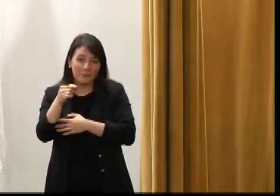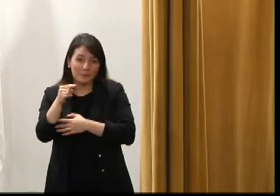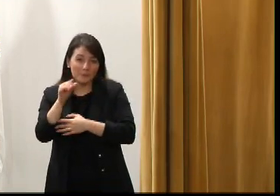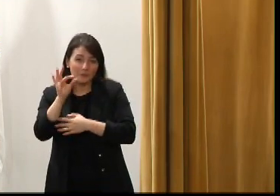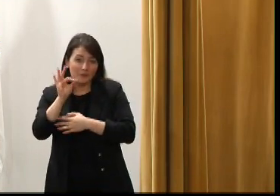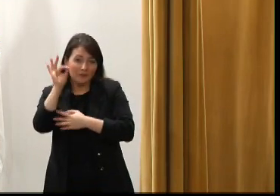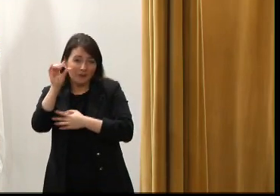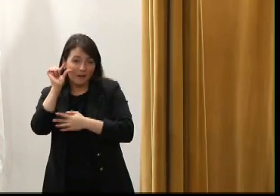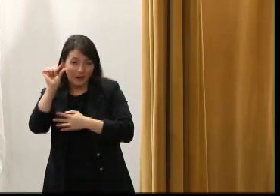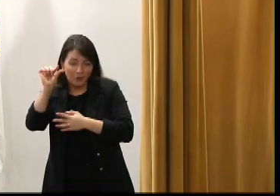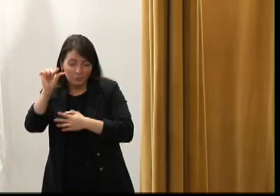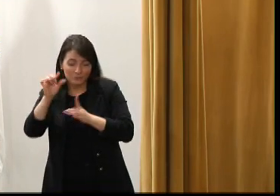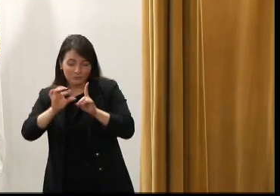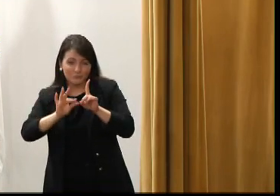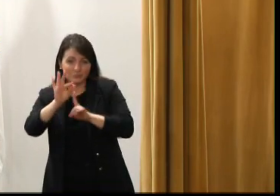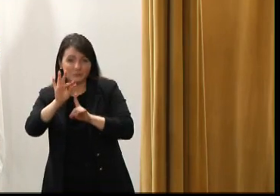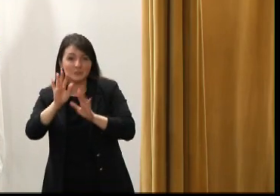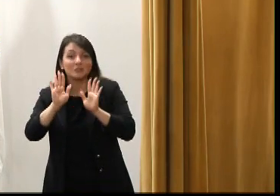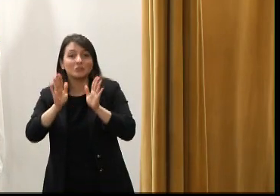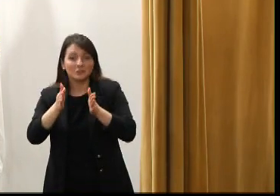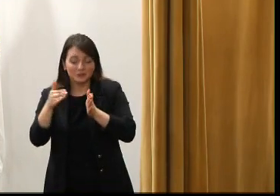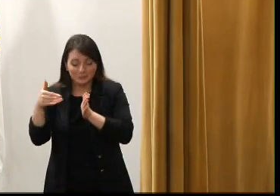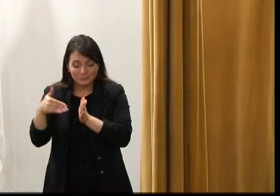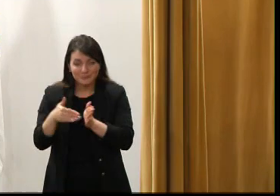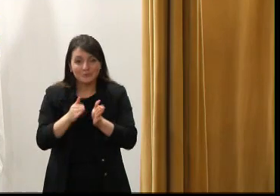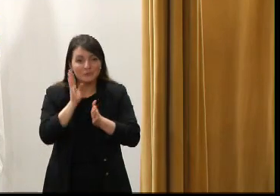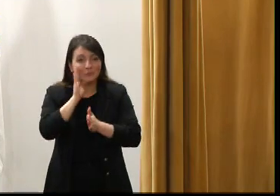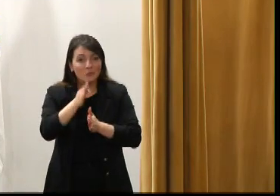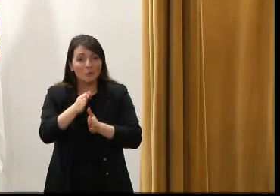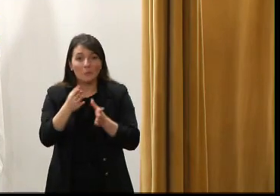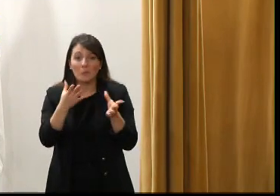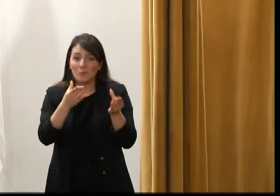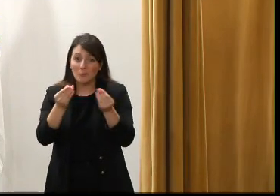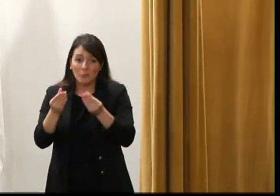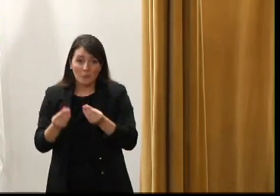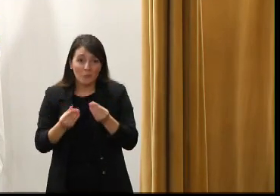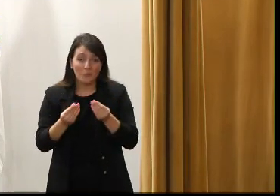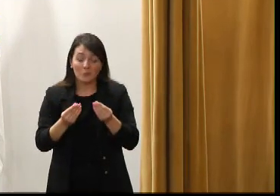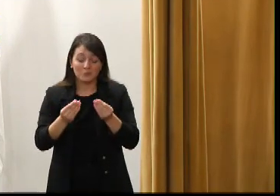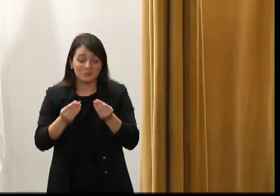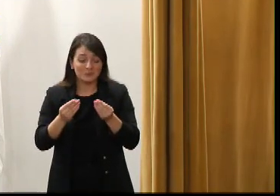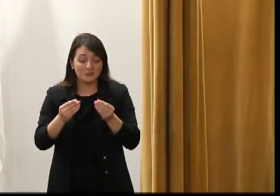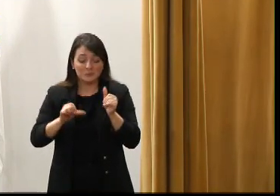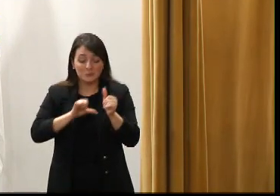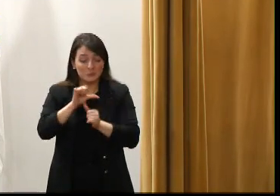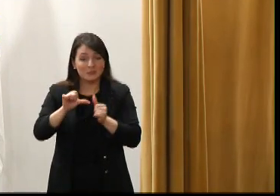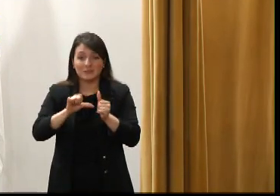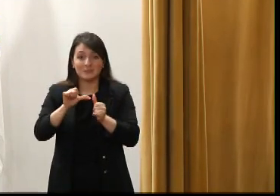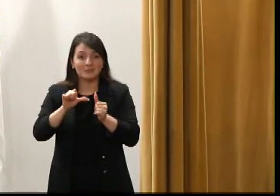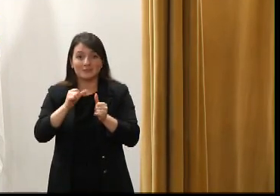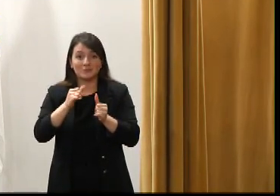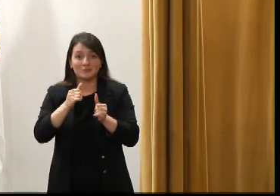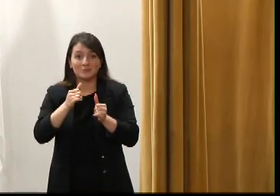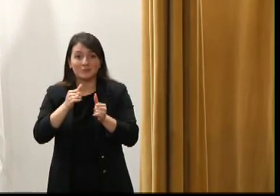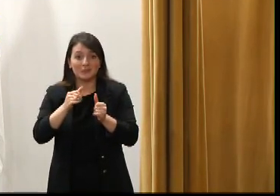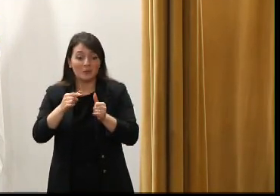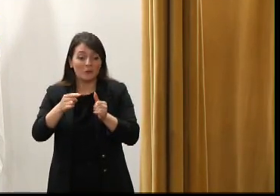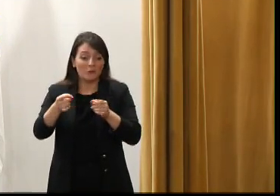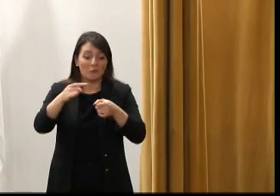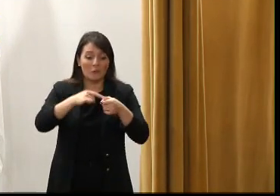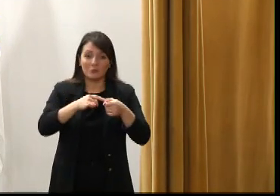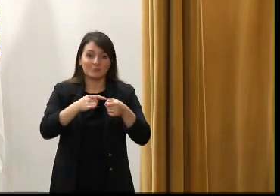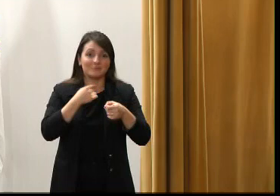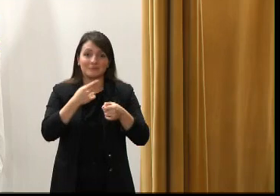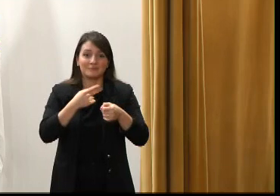já estaremos ingressando numa série de pontos de não reversão e, a partir daí, nós teremos